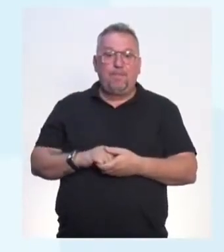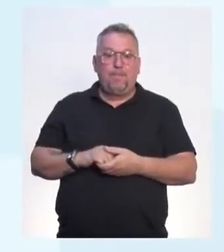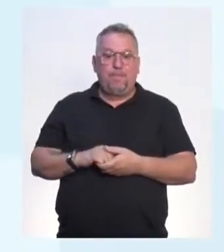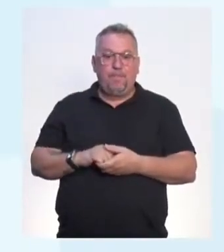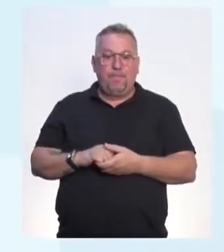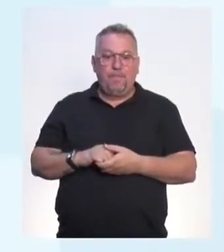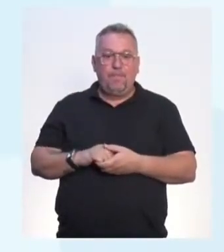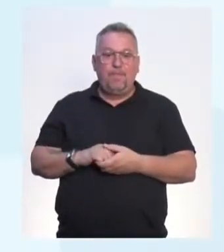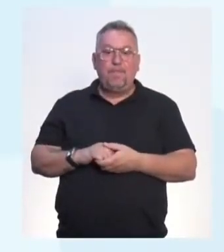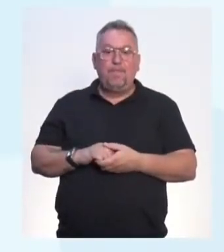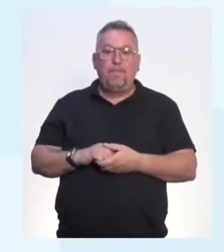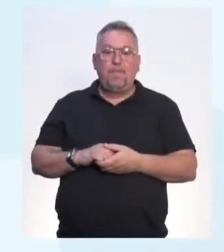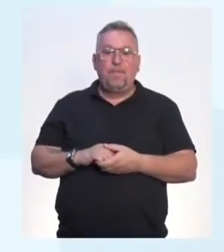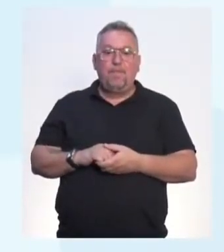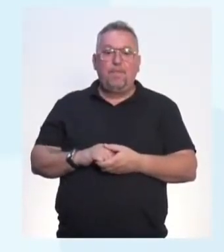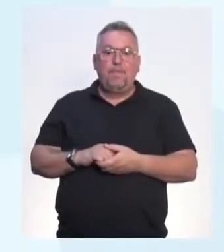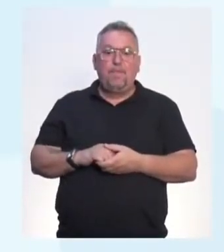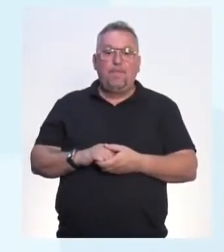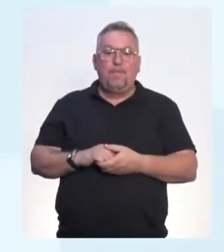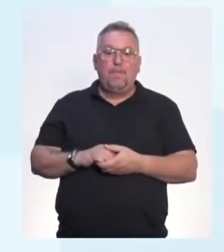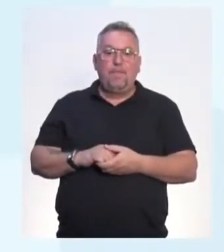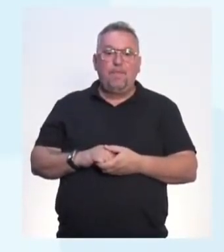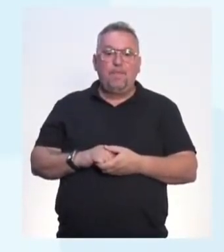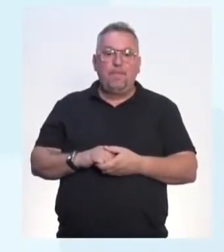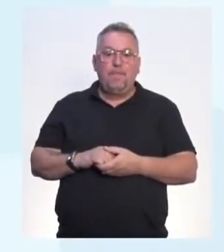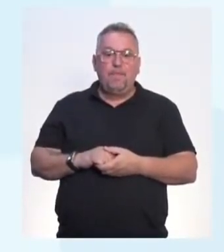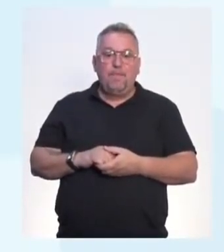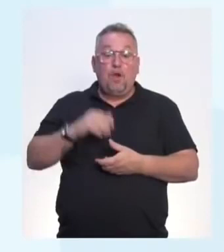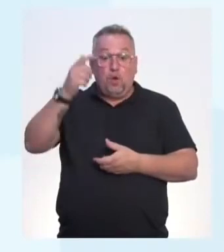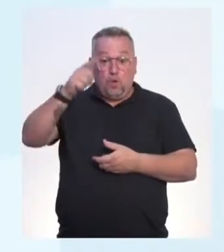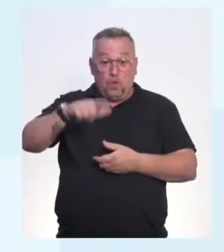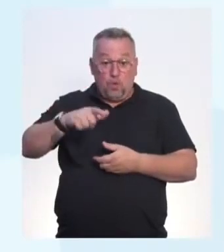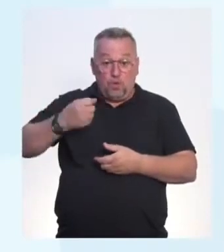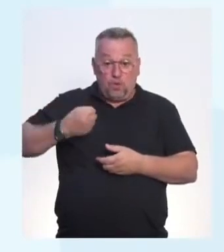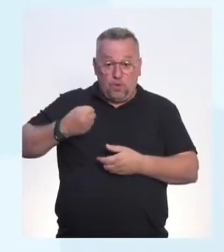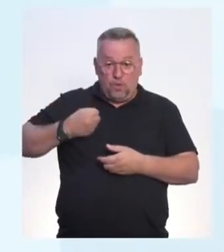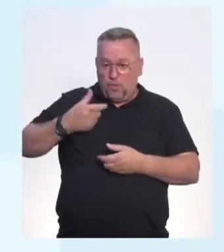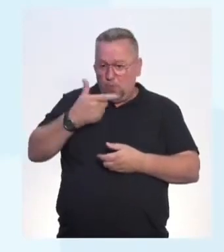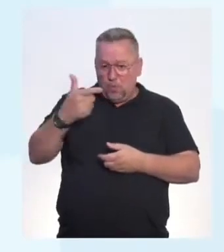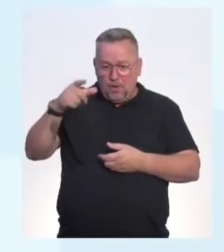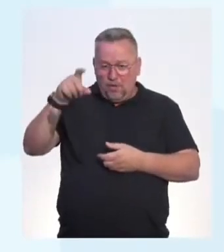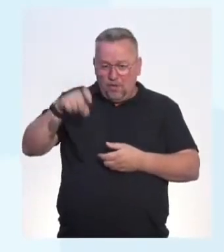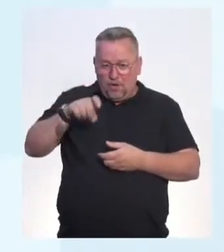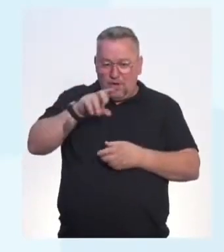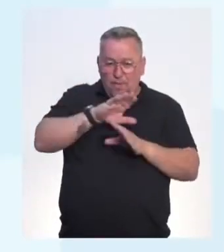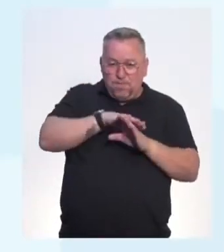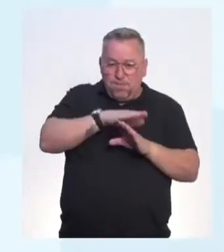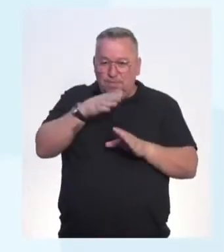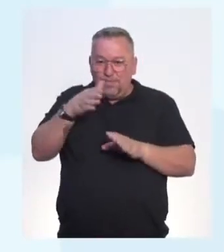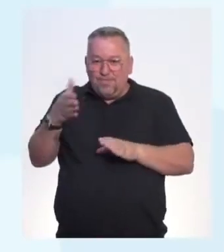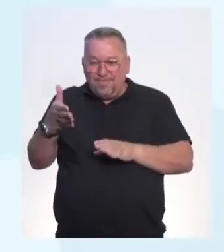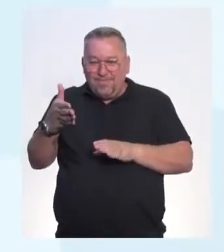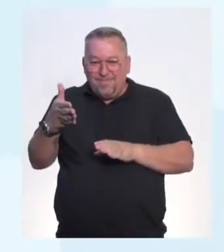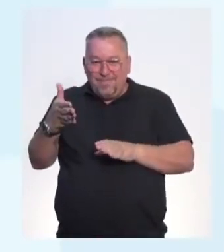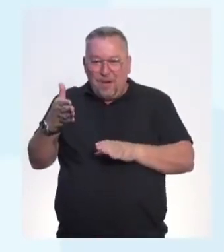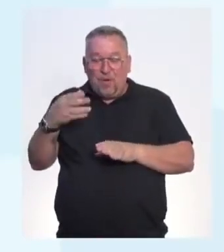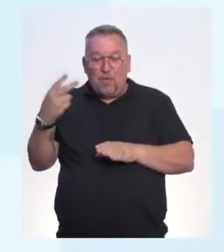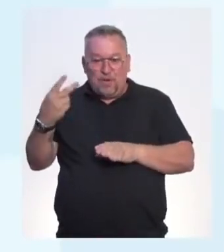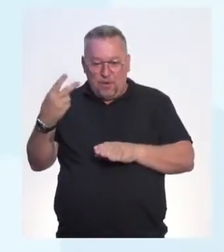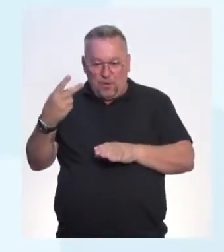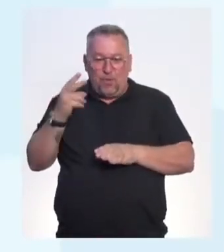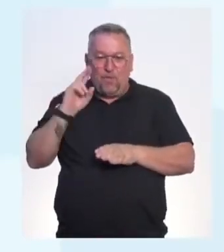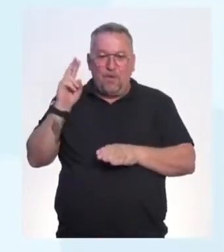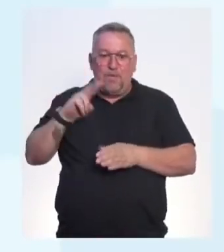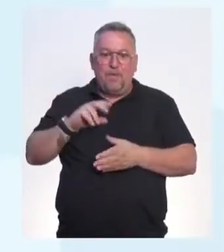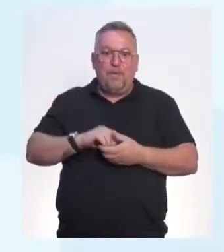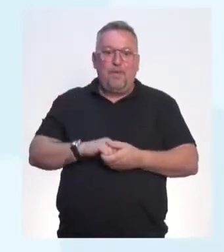mais 3x e mais 2x. E os outros termos que não tem x, eu vou passar para o lado direito, para o meu segundo membro. Então,